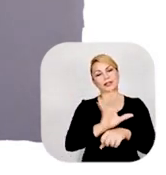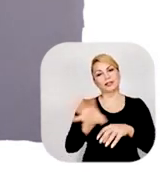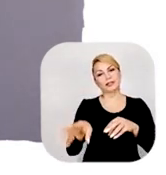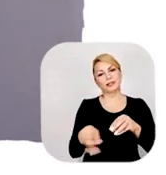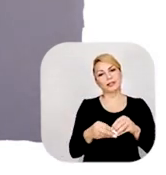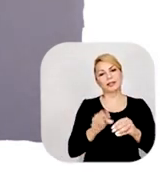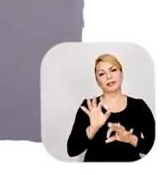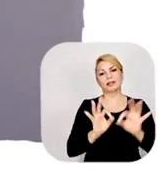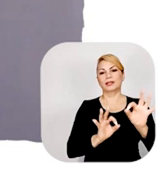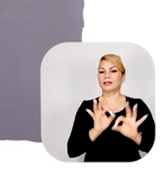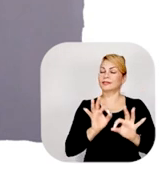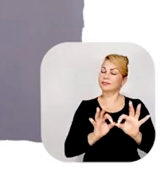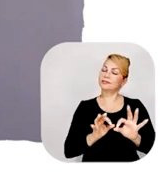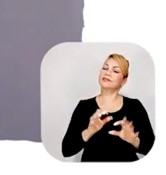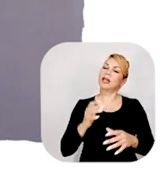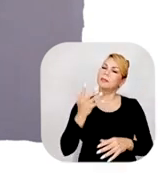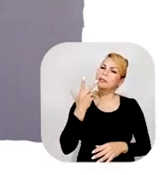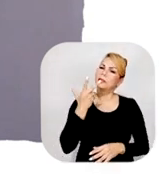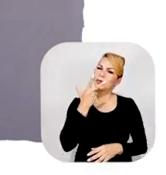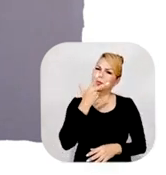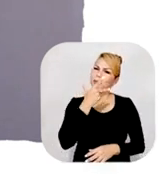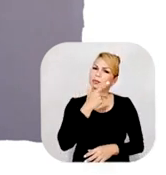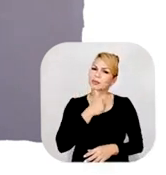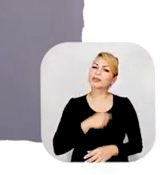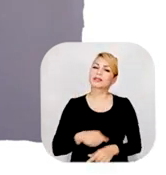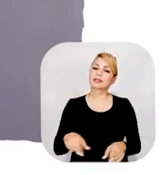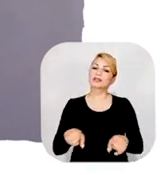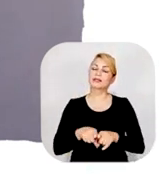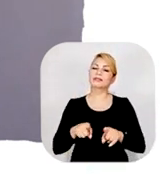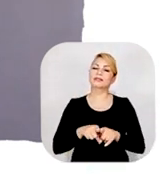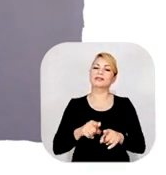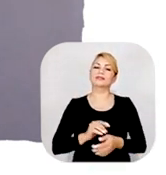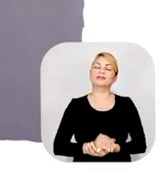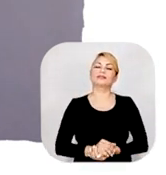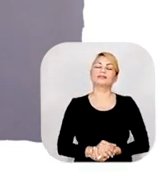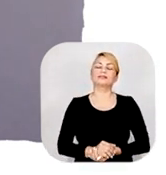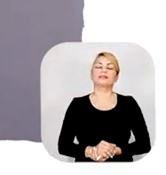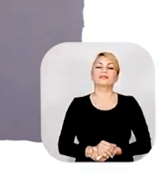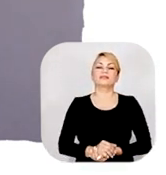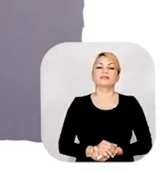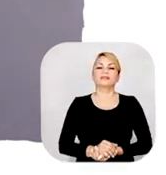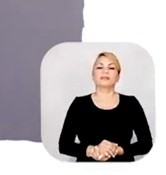que são muito bonitas essas imagens também.